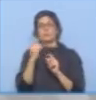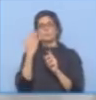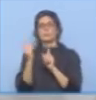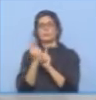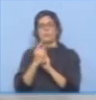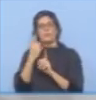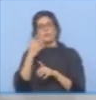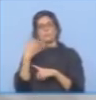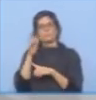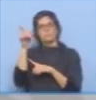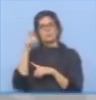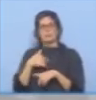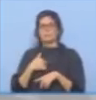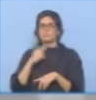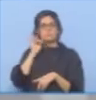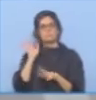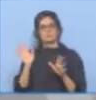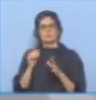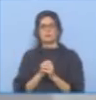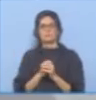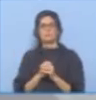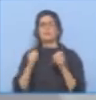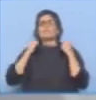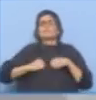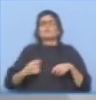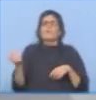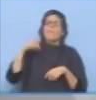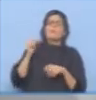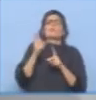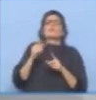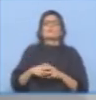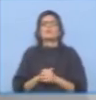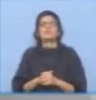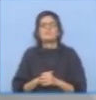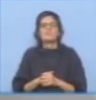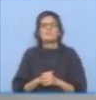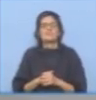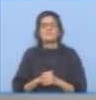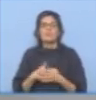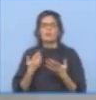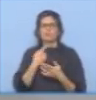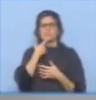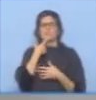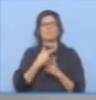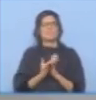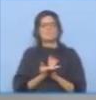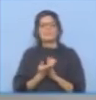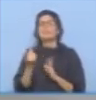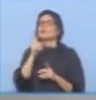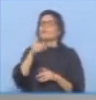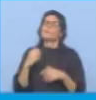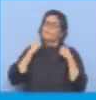muito importante. O que é preciso levar na mochila para as meu jornadas? Tanta coisa. Também posso perguntar o que é que levas na